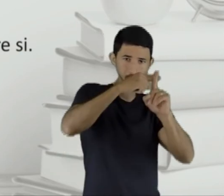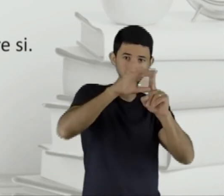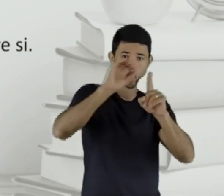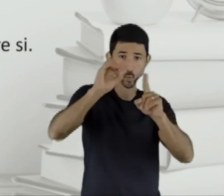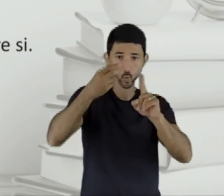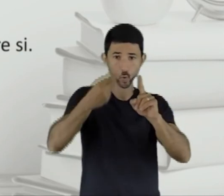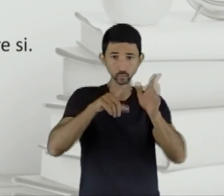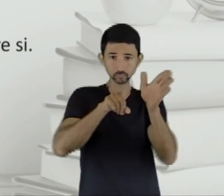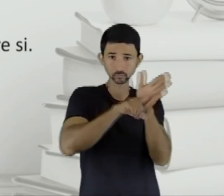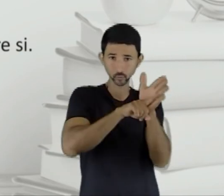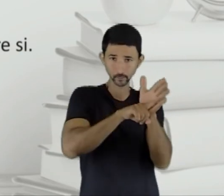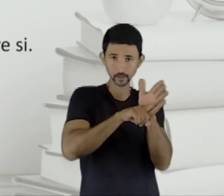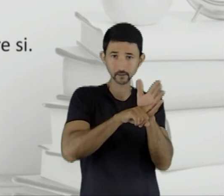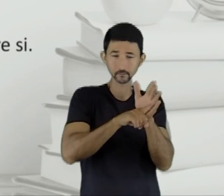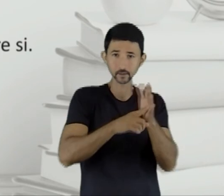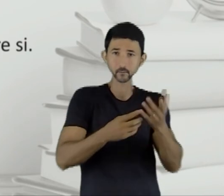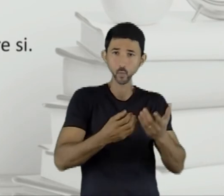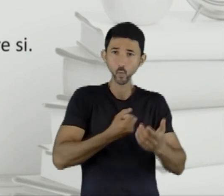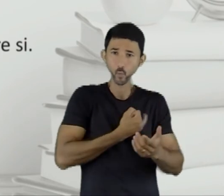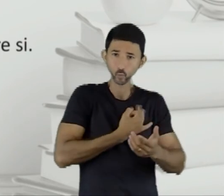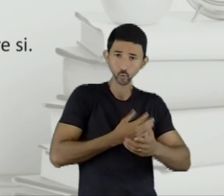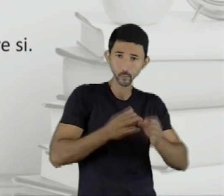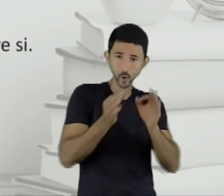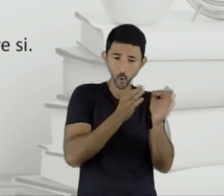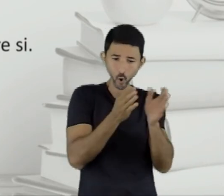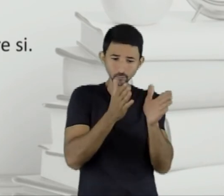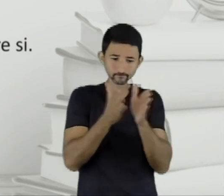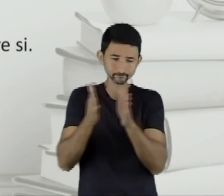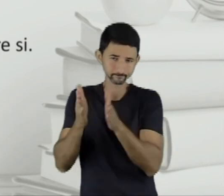as unidades de mesma ordem entre si.